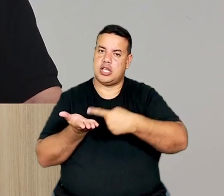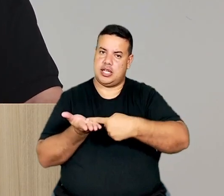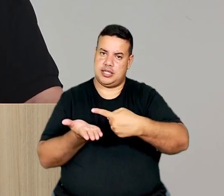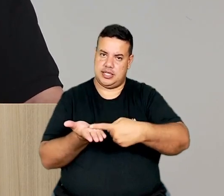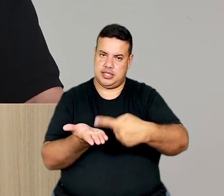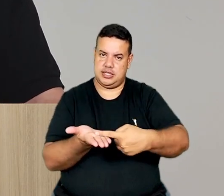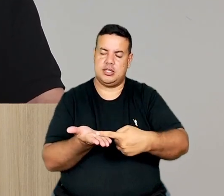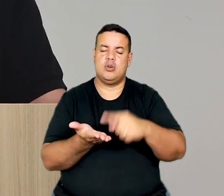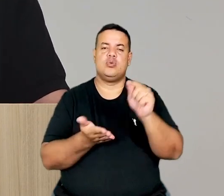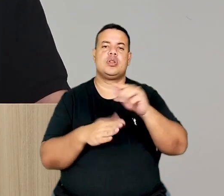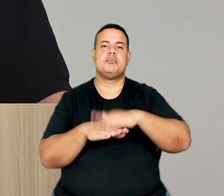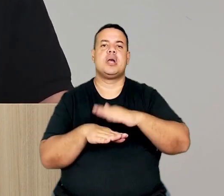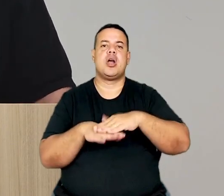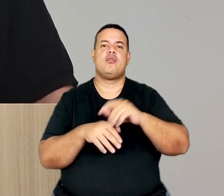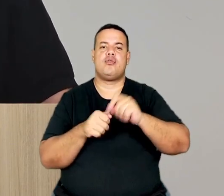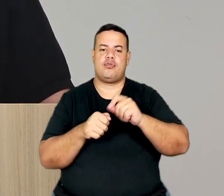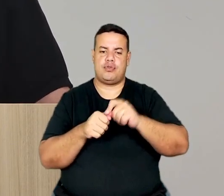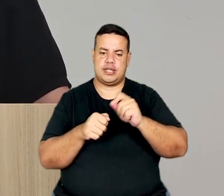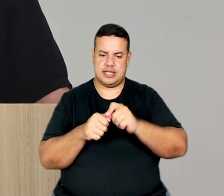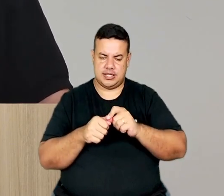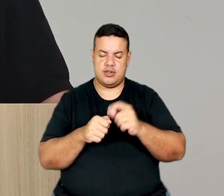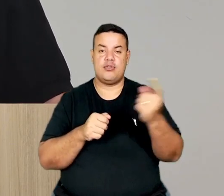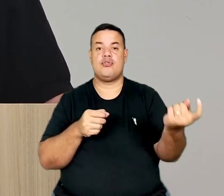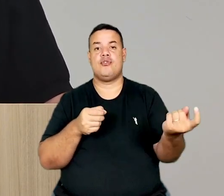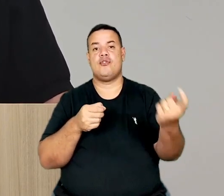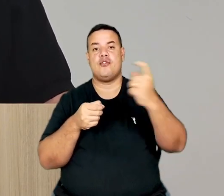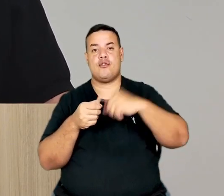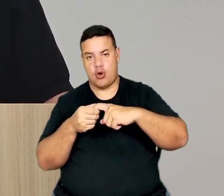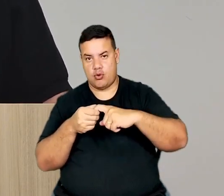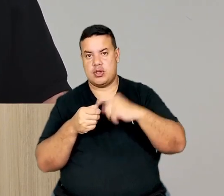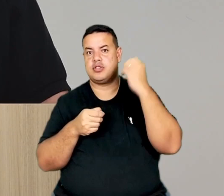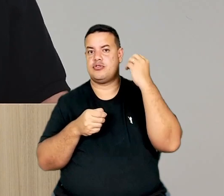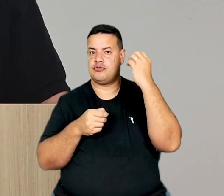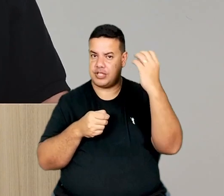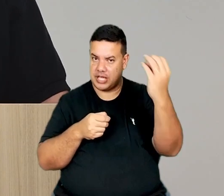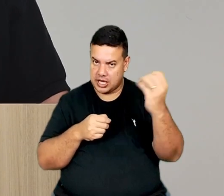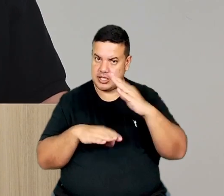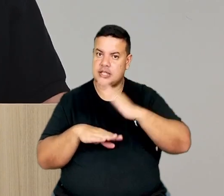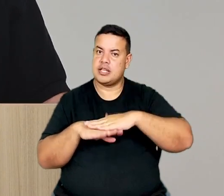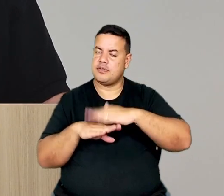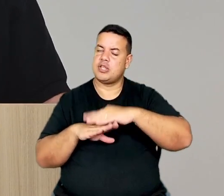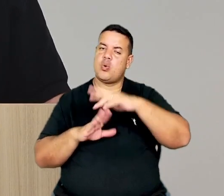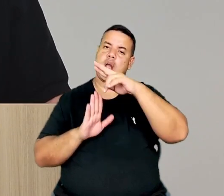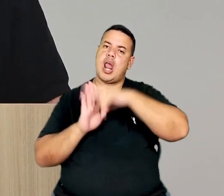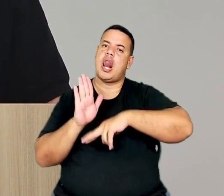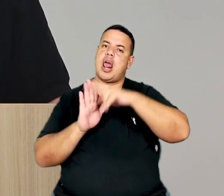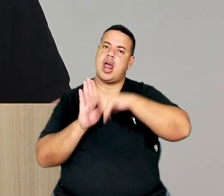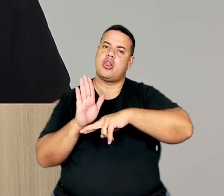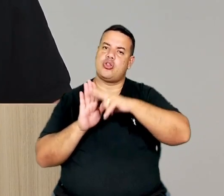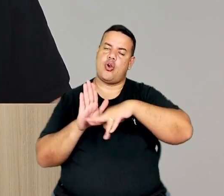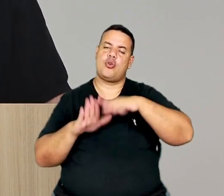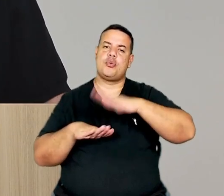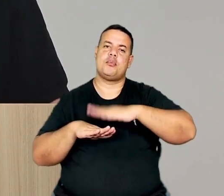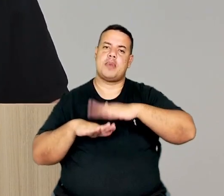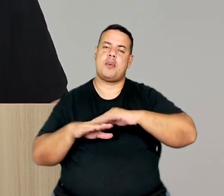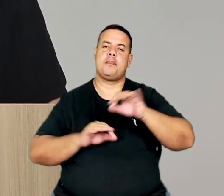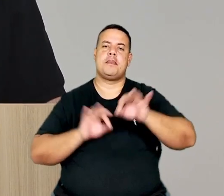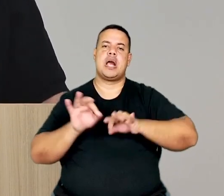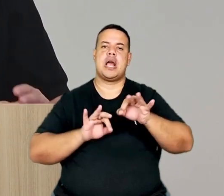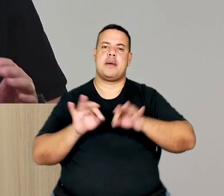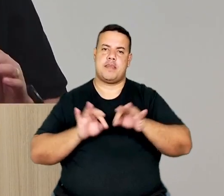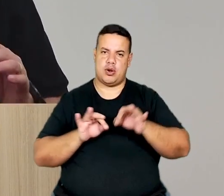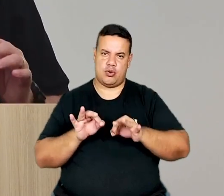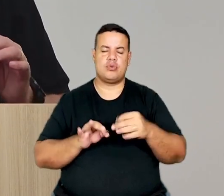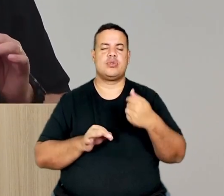você vai fazer. E quando você volta de viagem, você tem que fazer o seu relatório do que produziu. Eu posso dizer para o senhor que eu sou